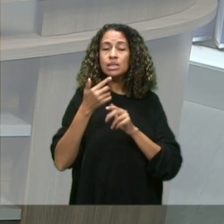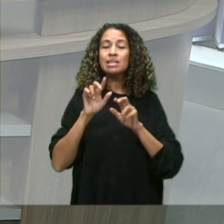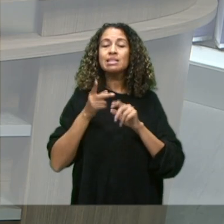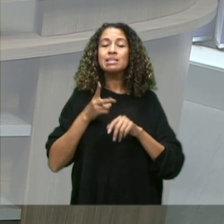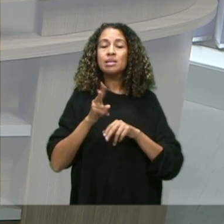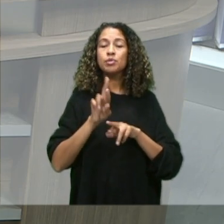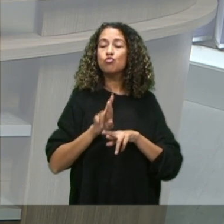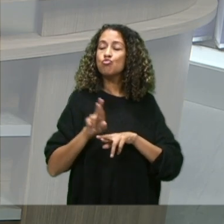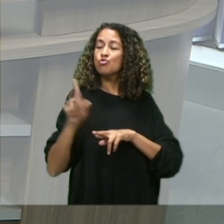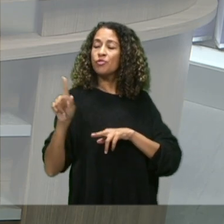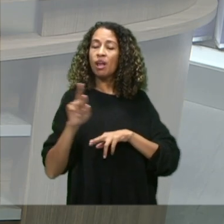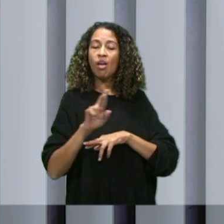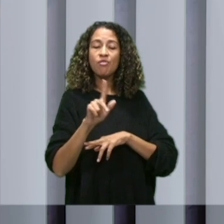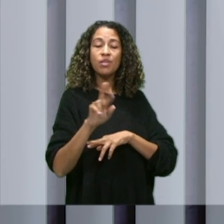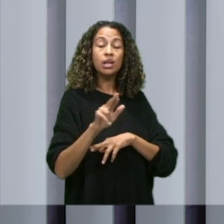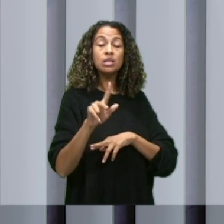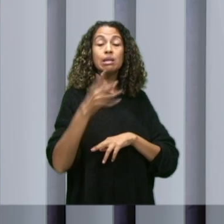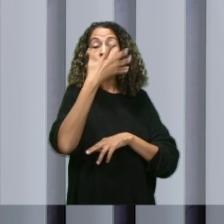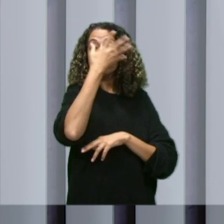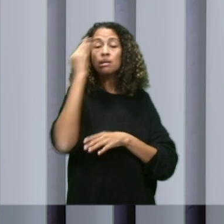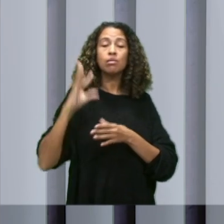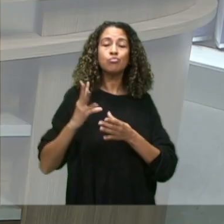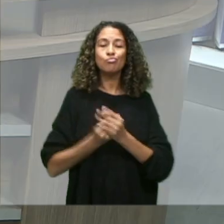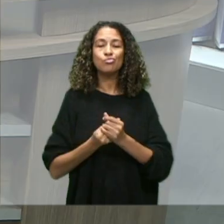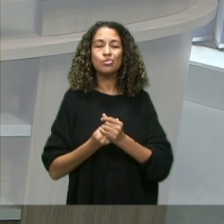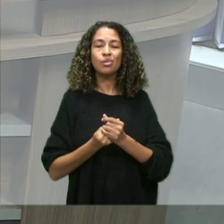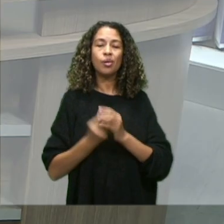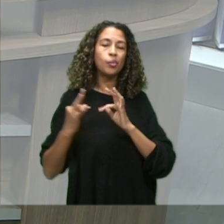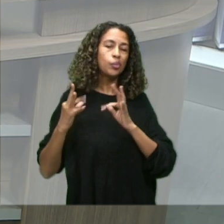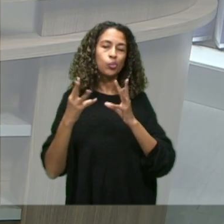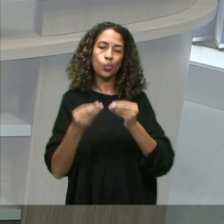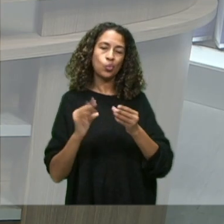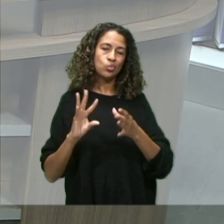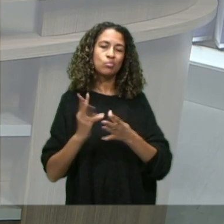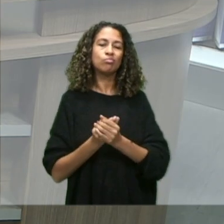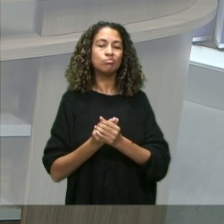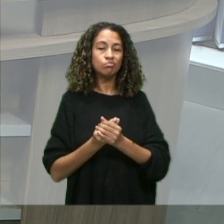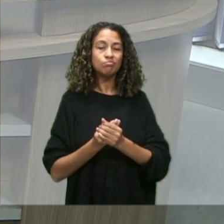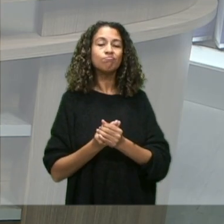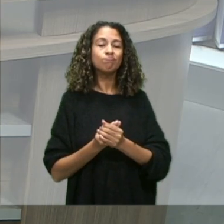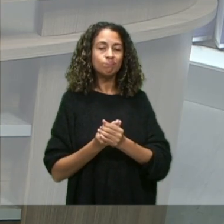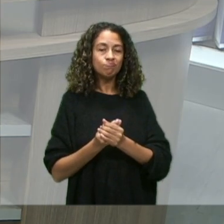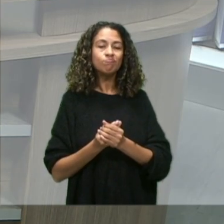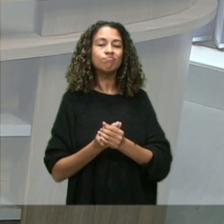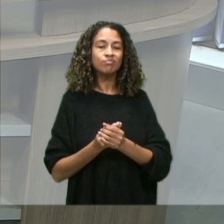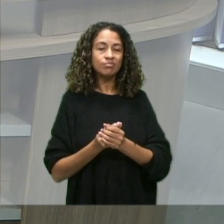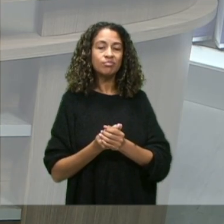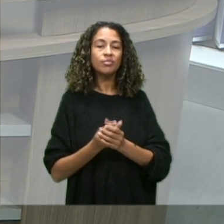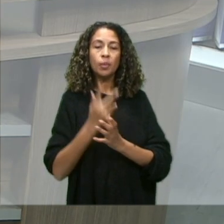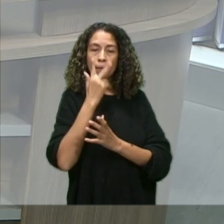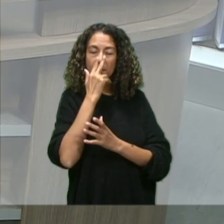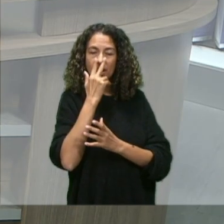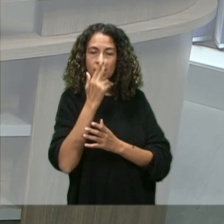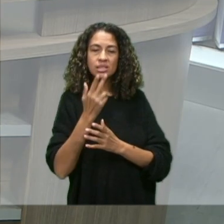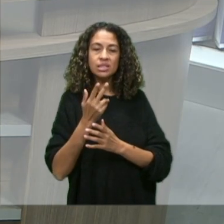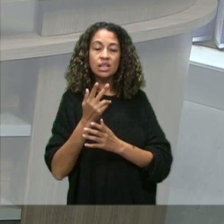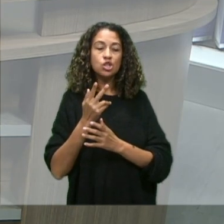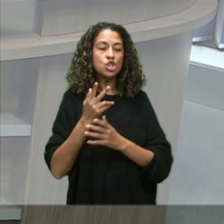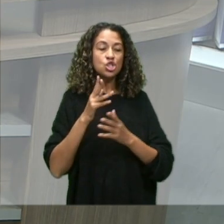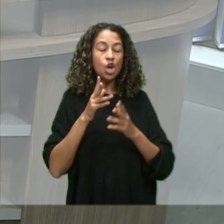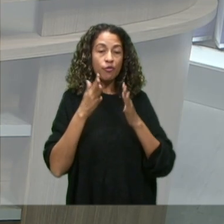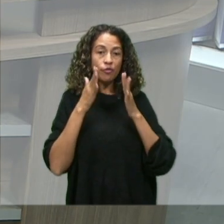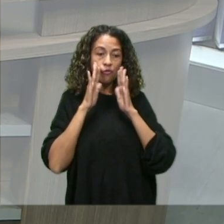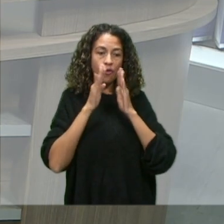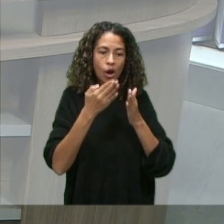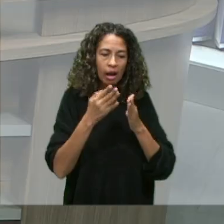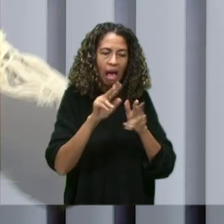faz o trabalho da inclusão. A inclusão é com todos, né? Acaba aí reforçando, eu acho, a diferença,